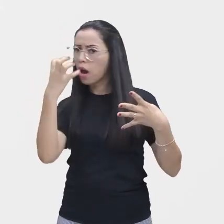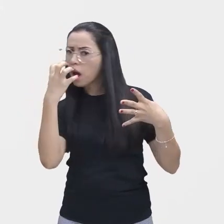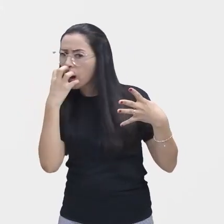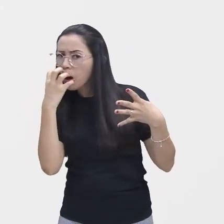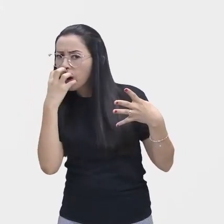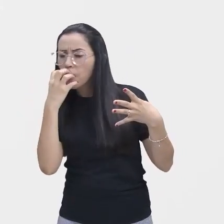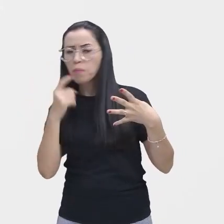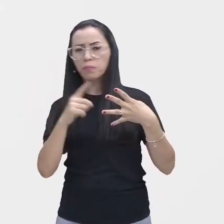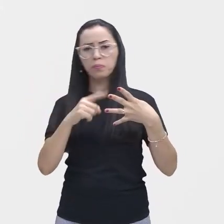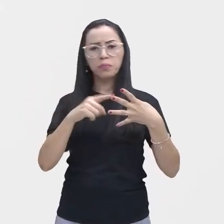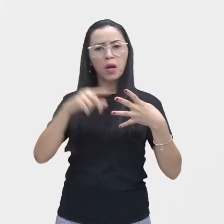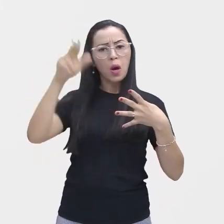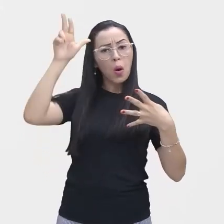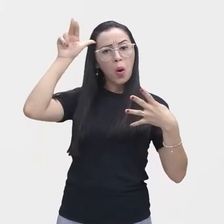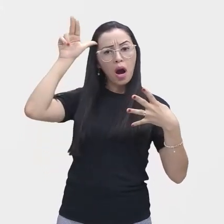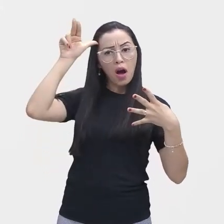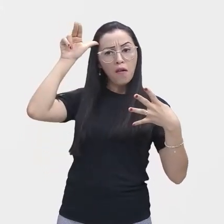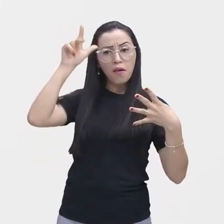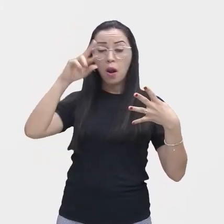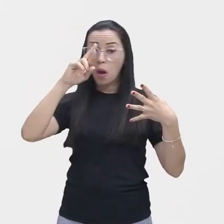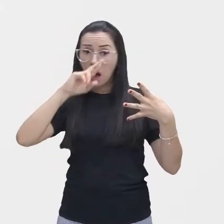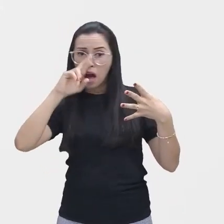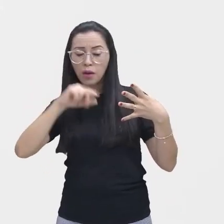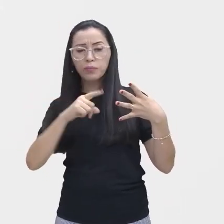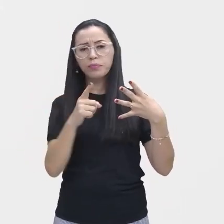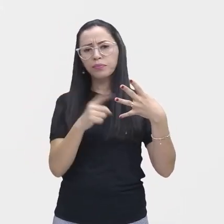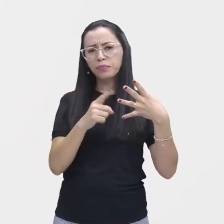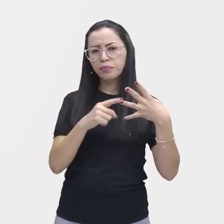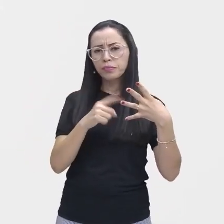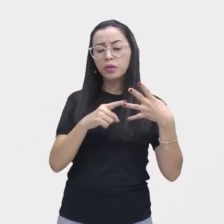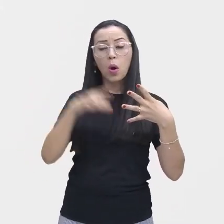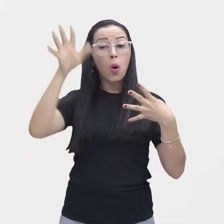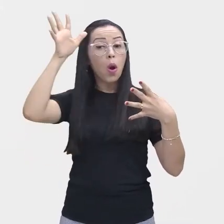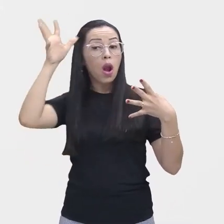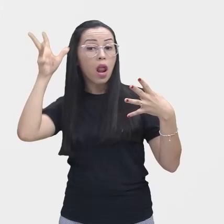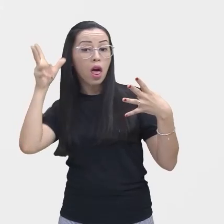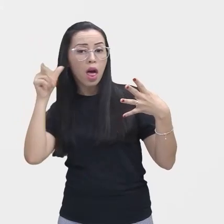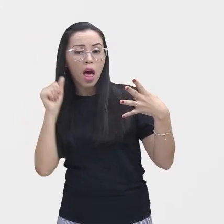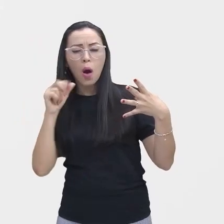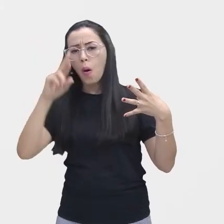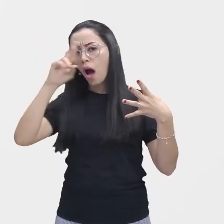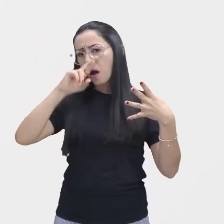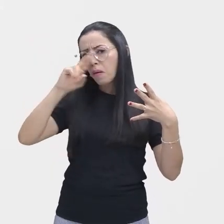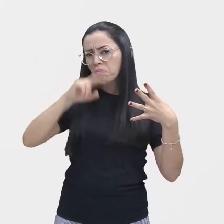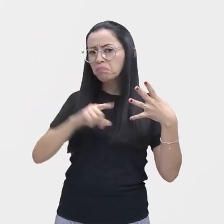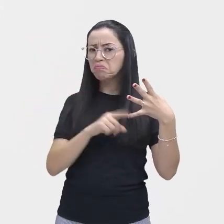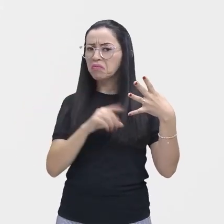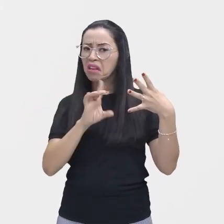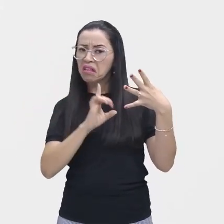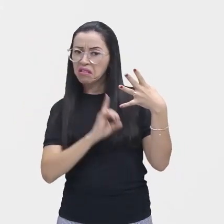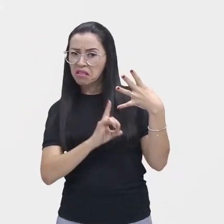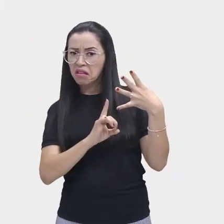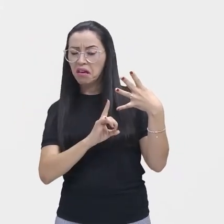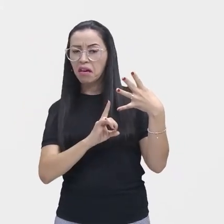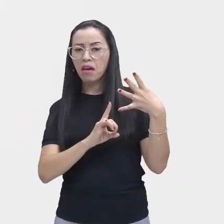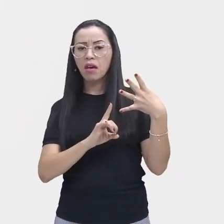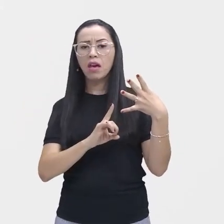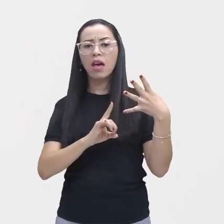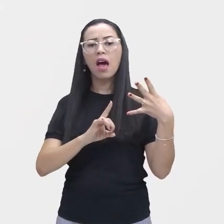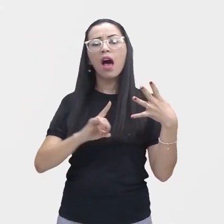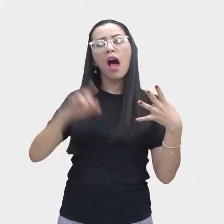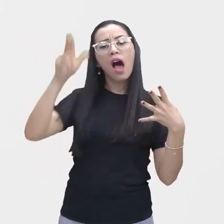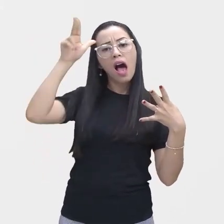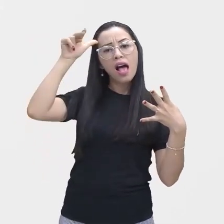B, o cavalo e o ratinho. Letra C, o leão e o ratinho. Ou letra D,